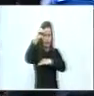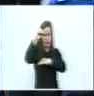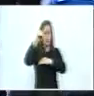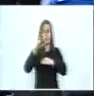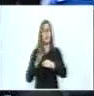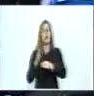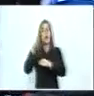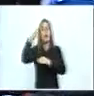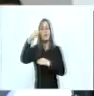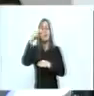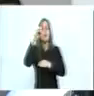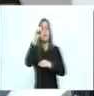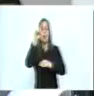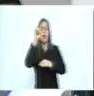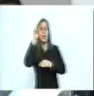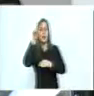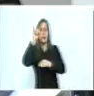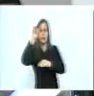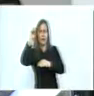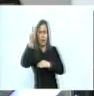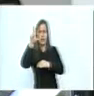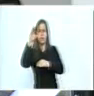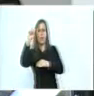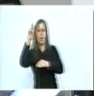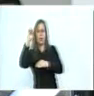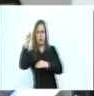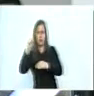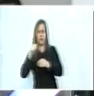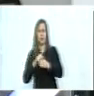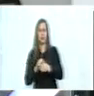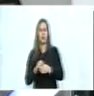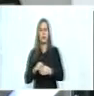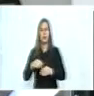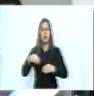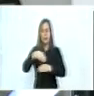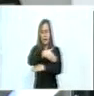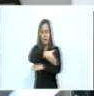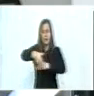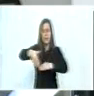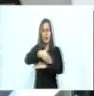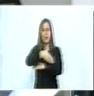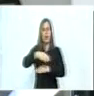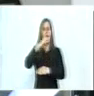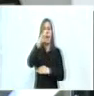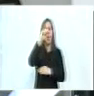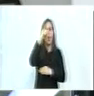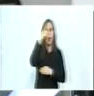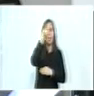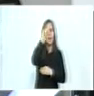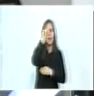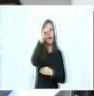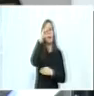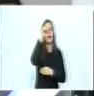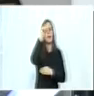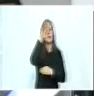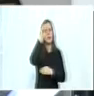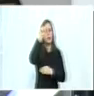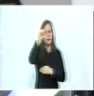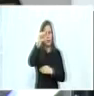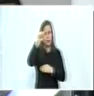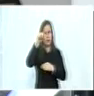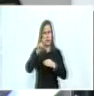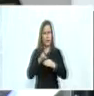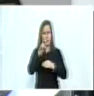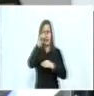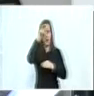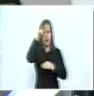Castro, escada de acesso da Travessa Copacabana no bairro Sagrado Corações, escada da